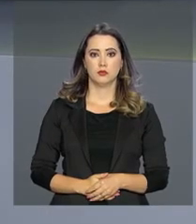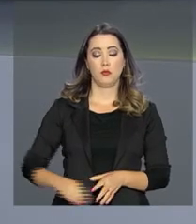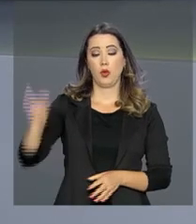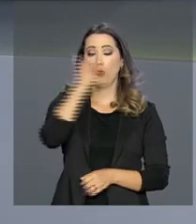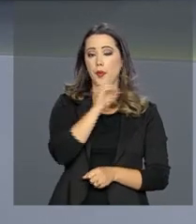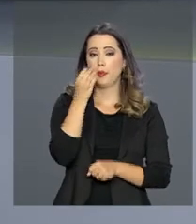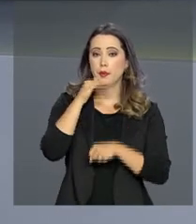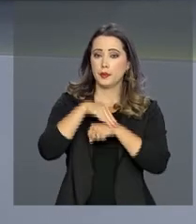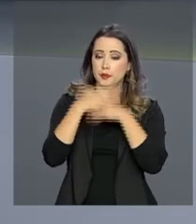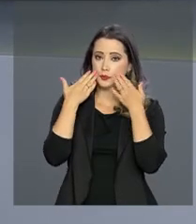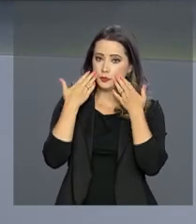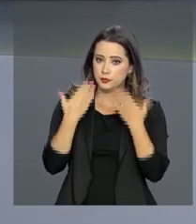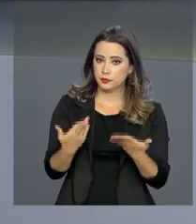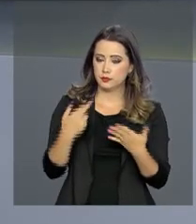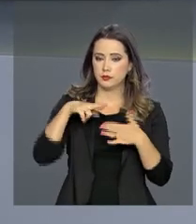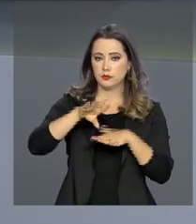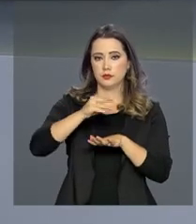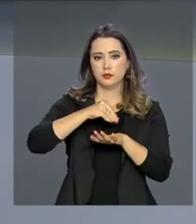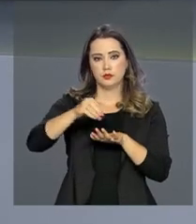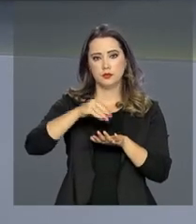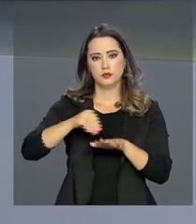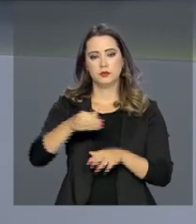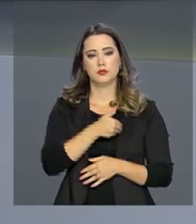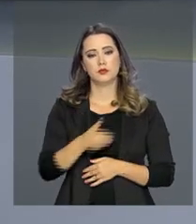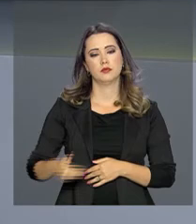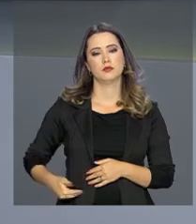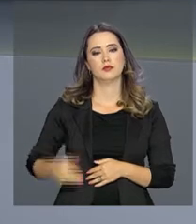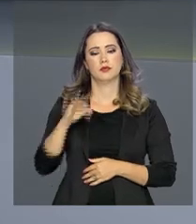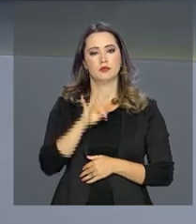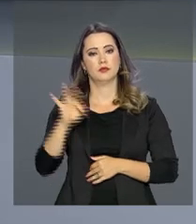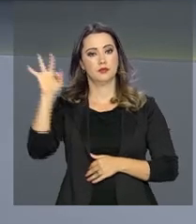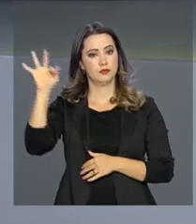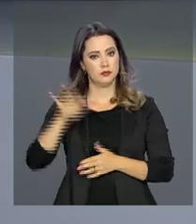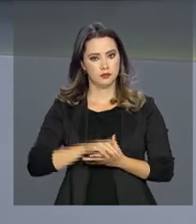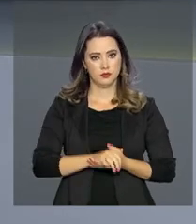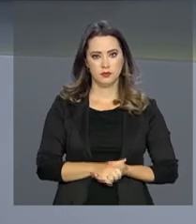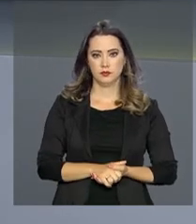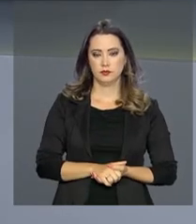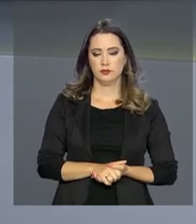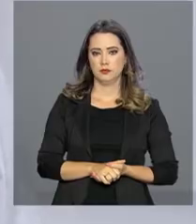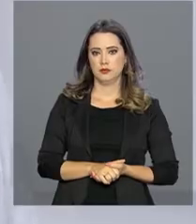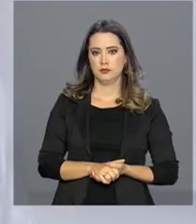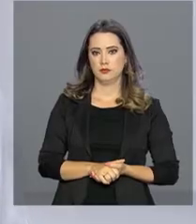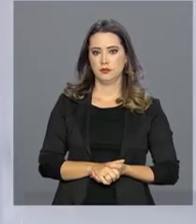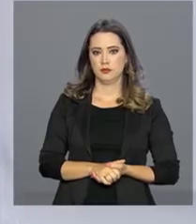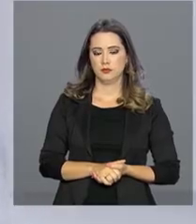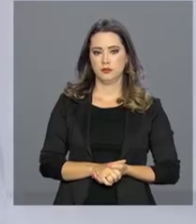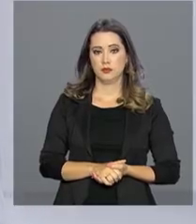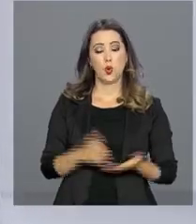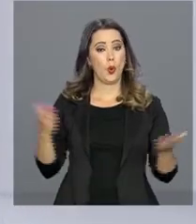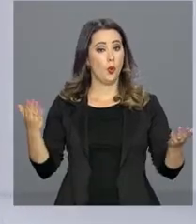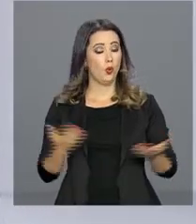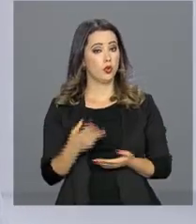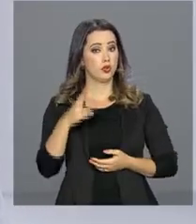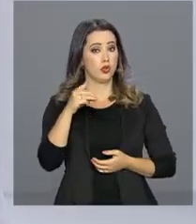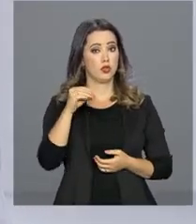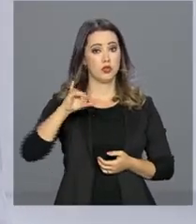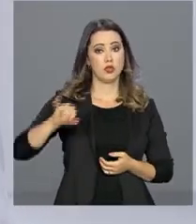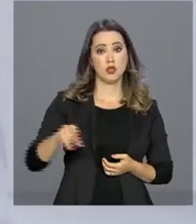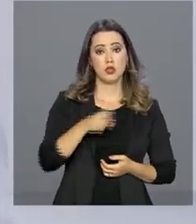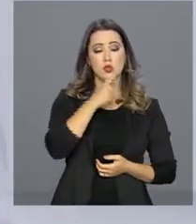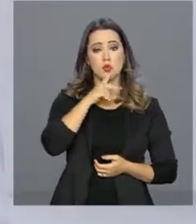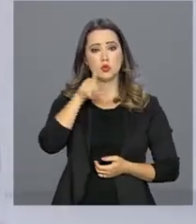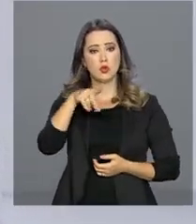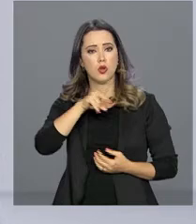Olá, boa noite. Estamos de volta com as notícias do governo federal aqui no Repórter NBR. Hoje, 30 de julho, é o